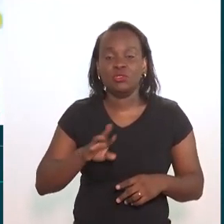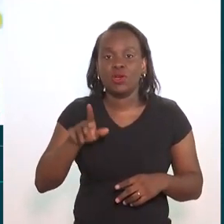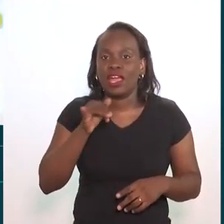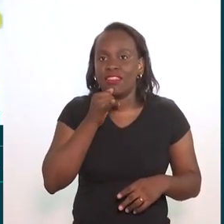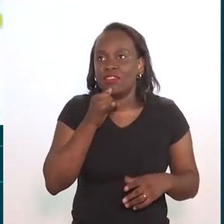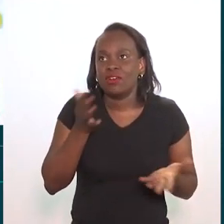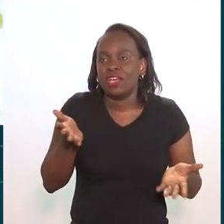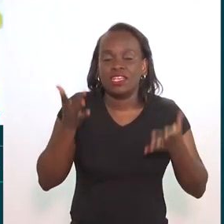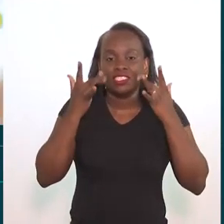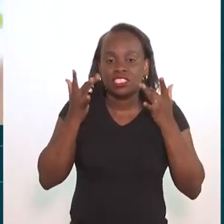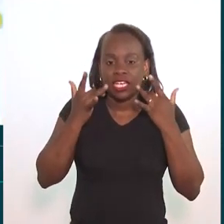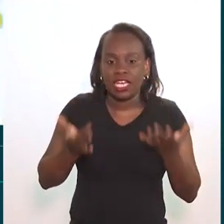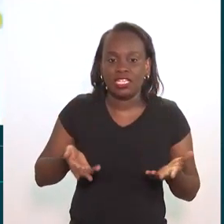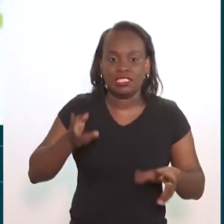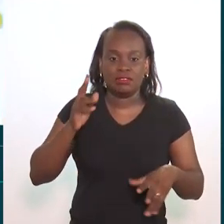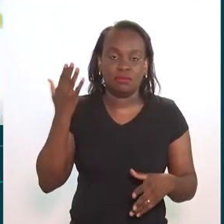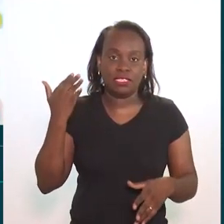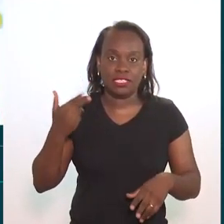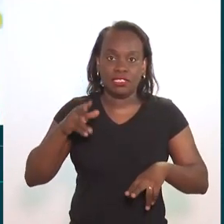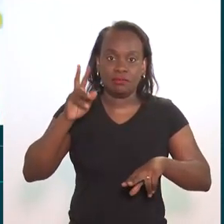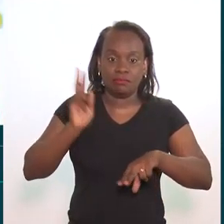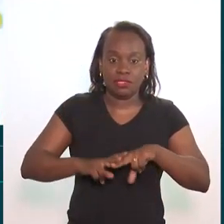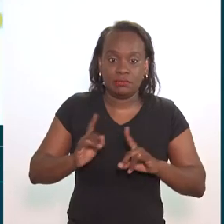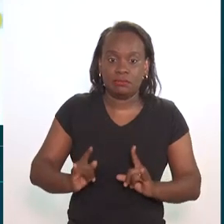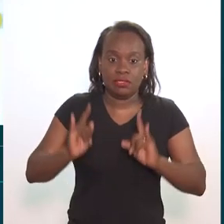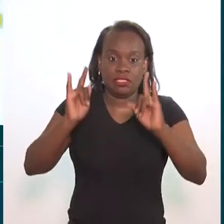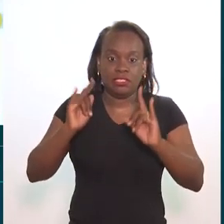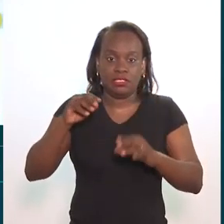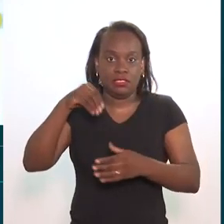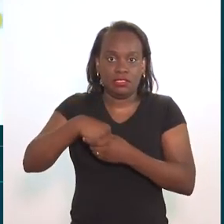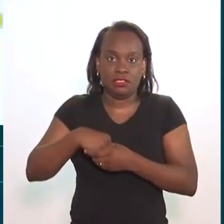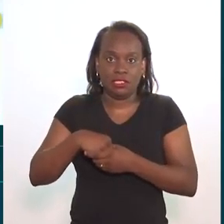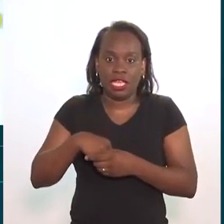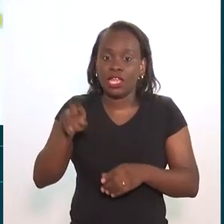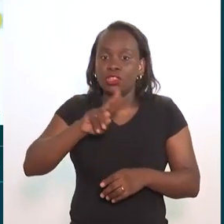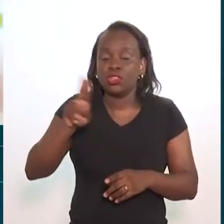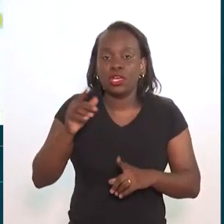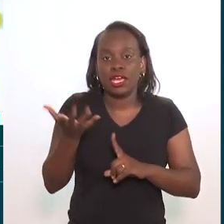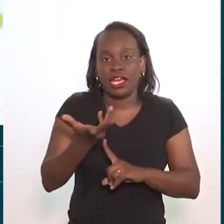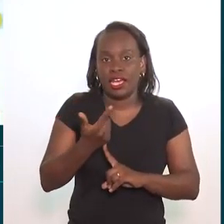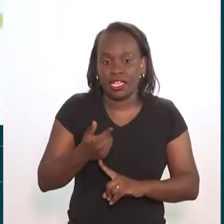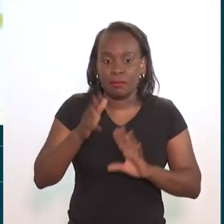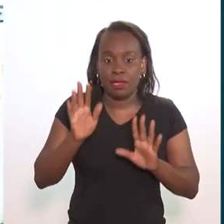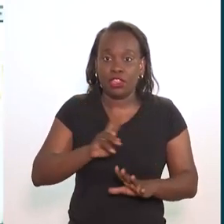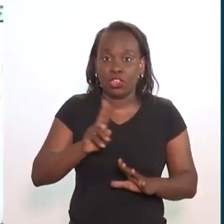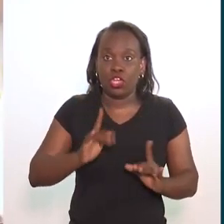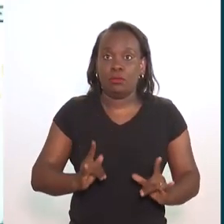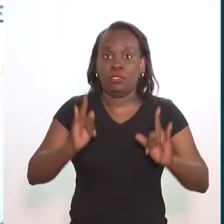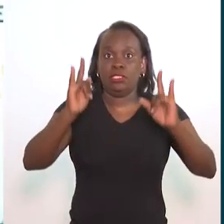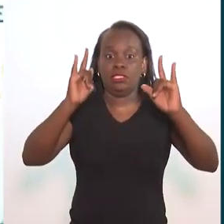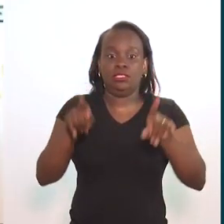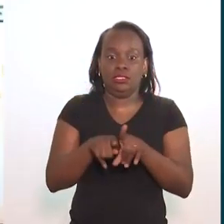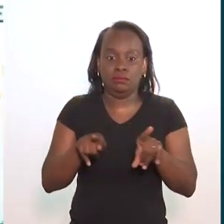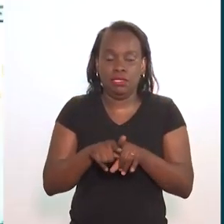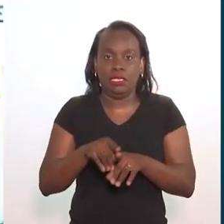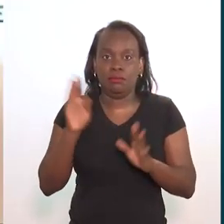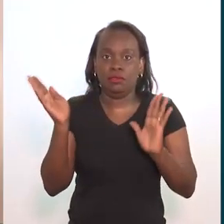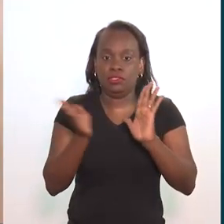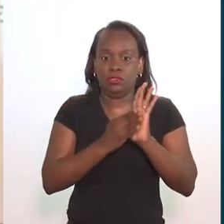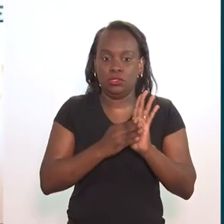disso. Não é à toa que o teatro foi preso no edifício. O teatro é o nome da arte, mas o nome do edifício